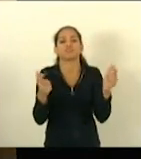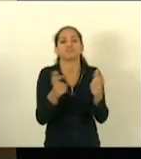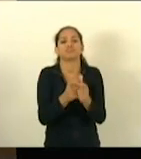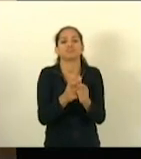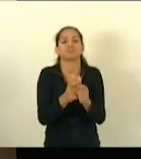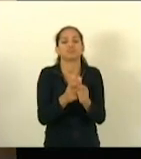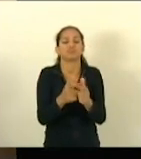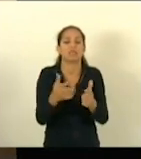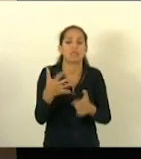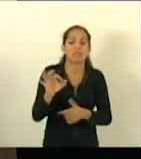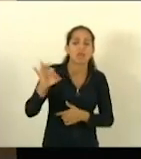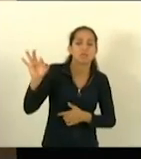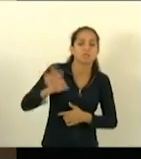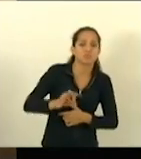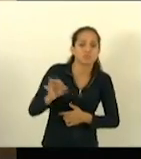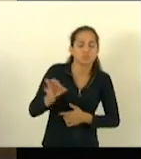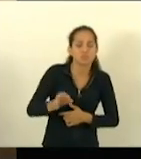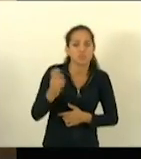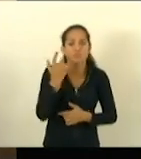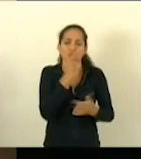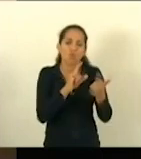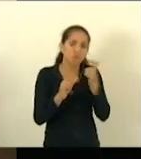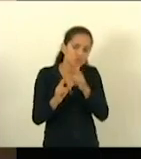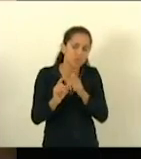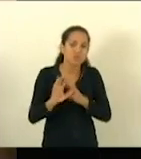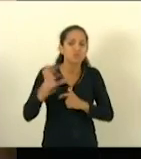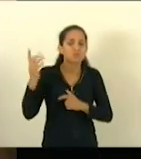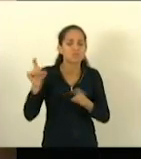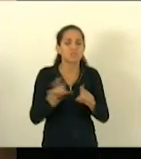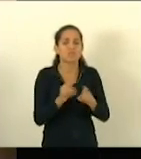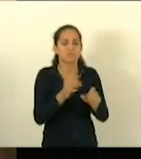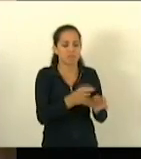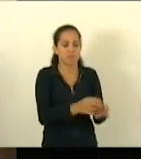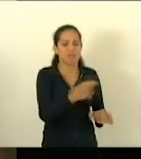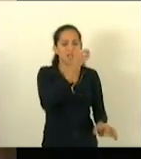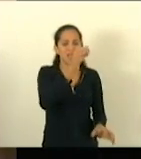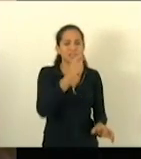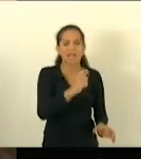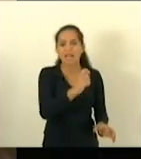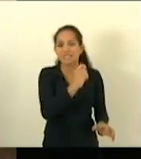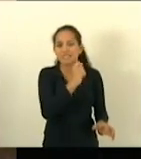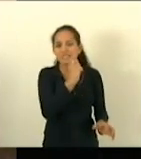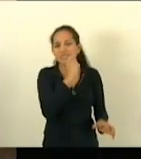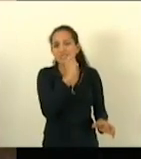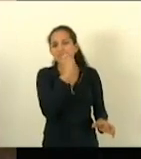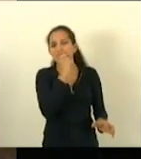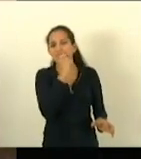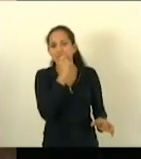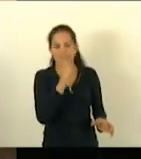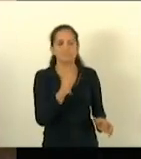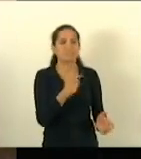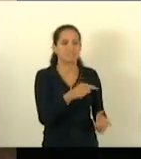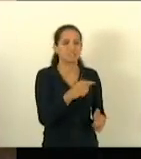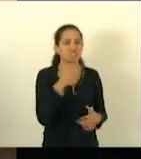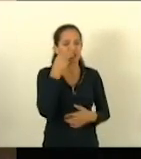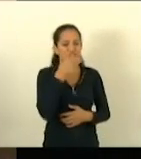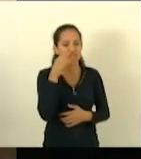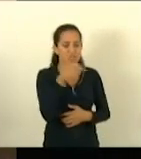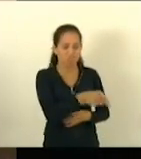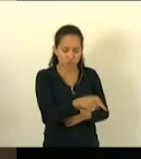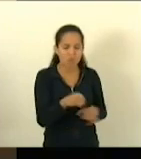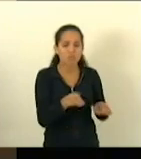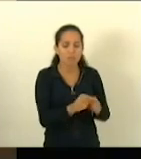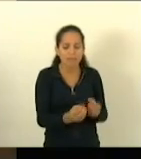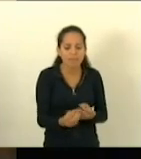% talvez da produção a gente alcance A cana, que é outra alimentação também que podia servir para o gado